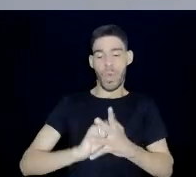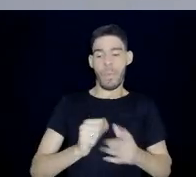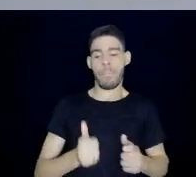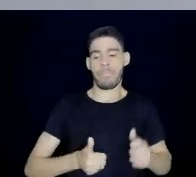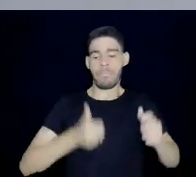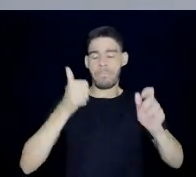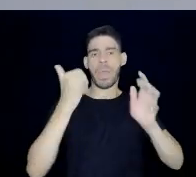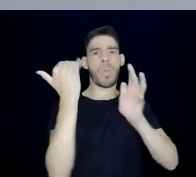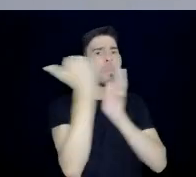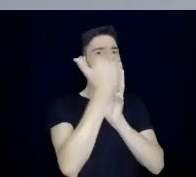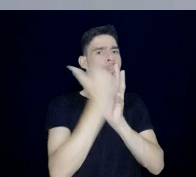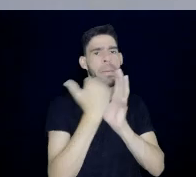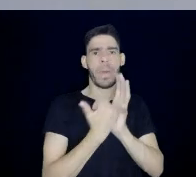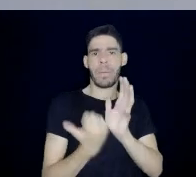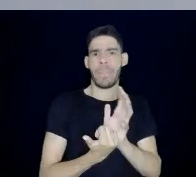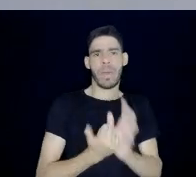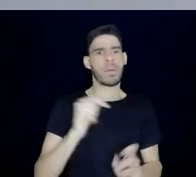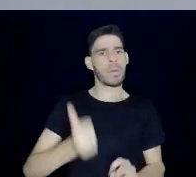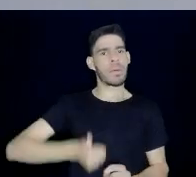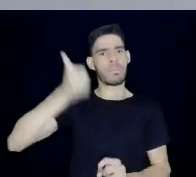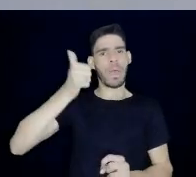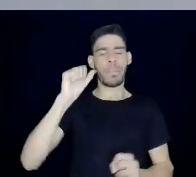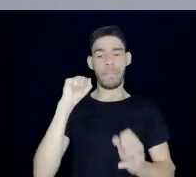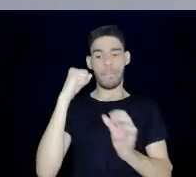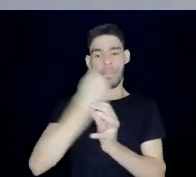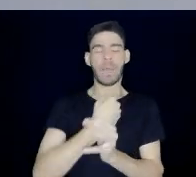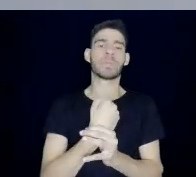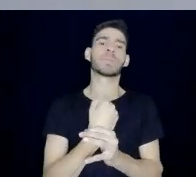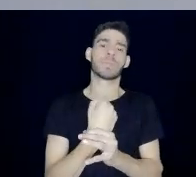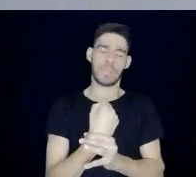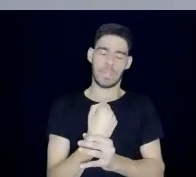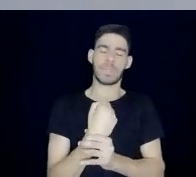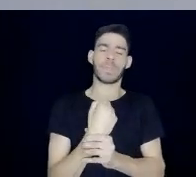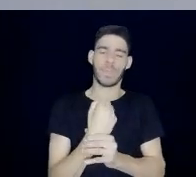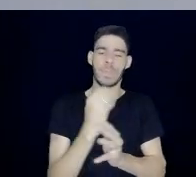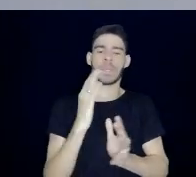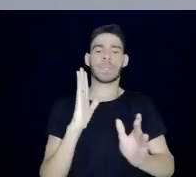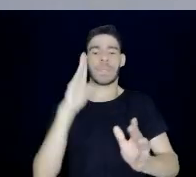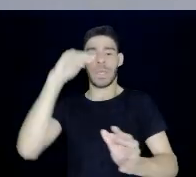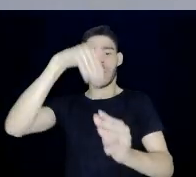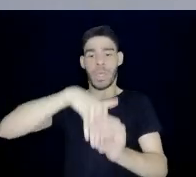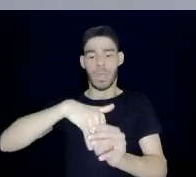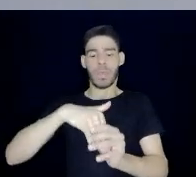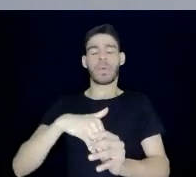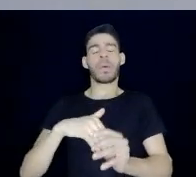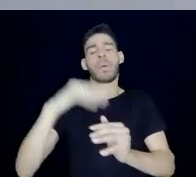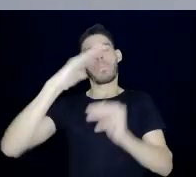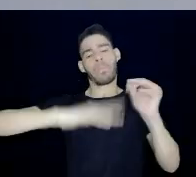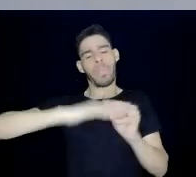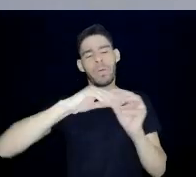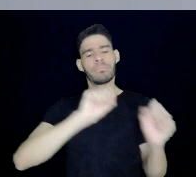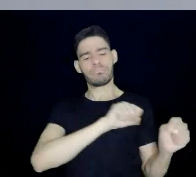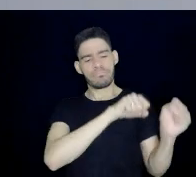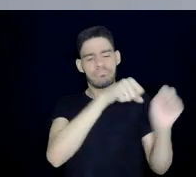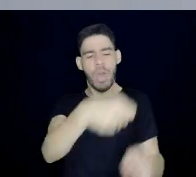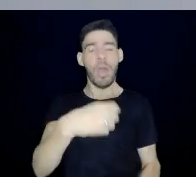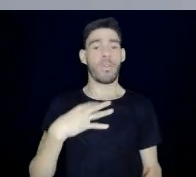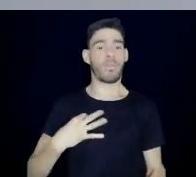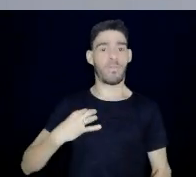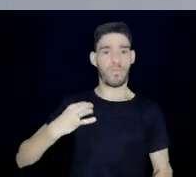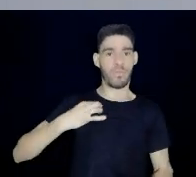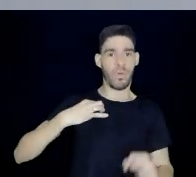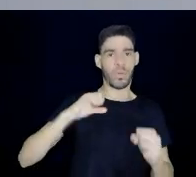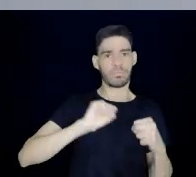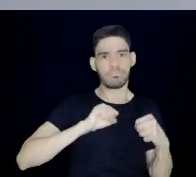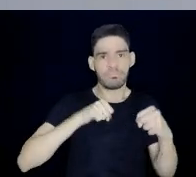os melhores protocolos possíveis para assegurar segurança no exercício do voto. Profissionais dedicados,